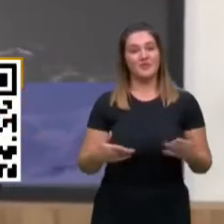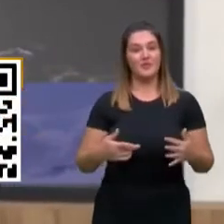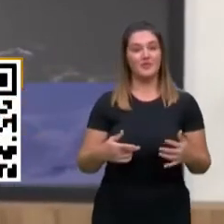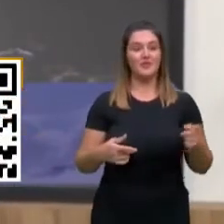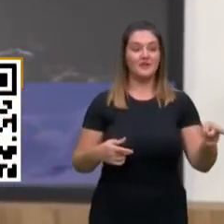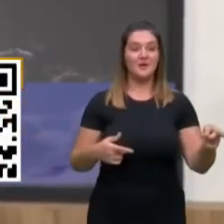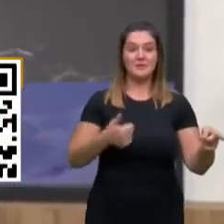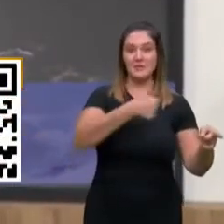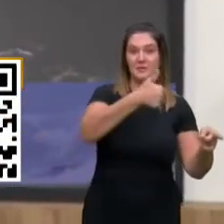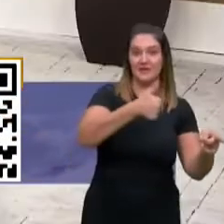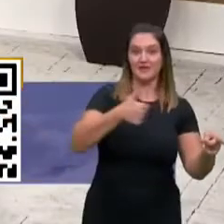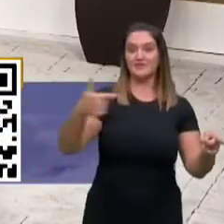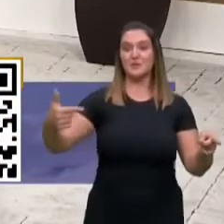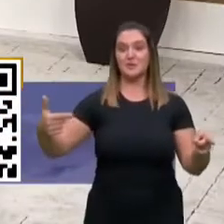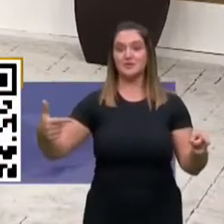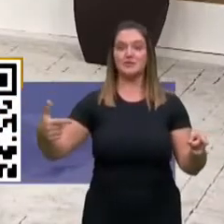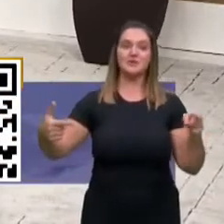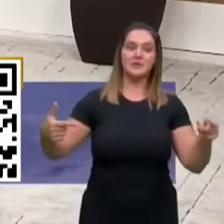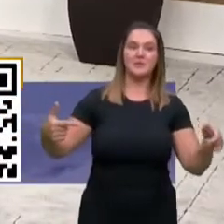Interessante, não?